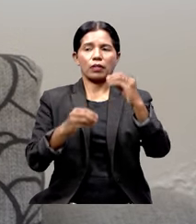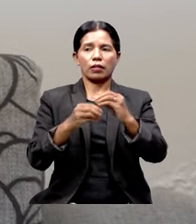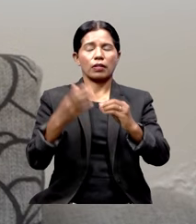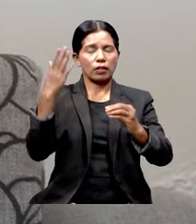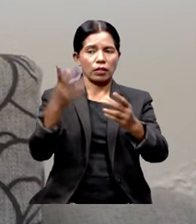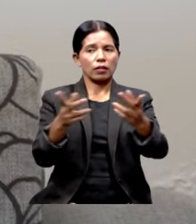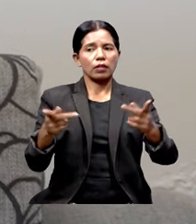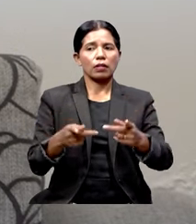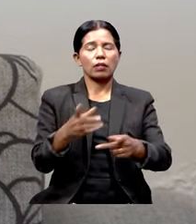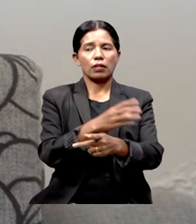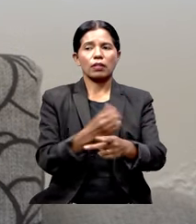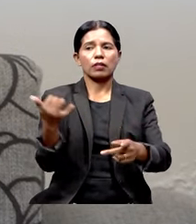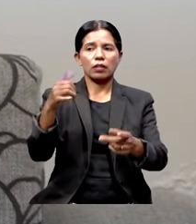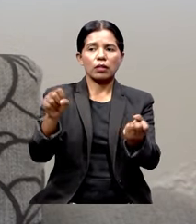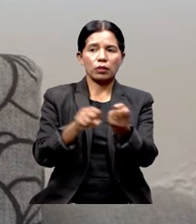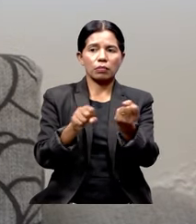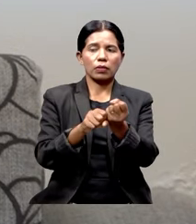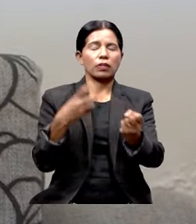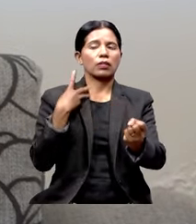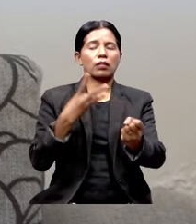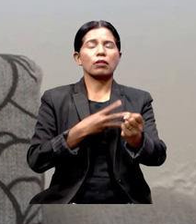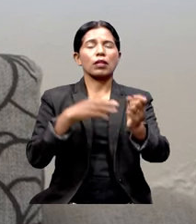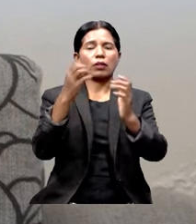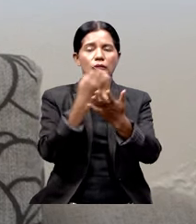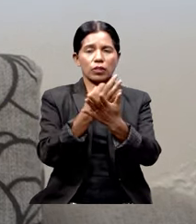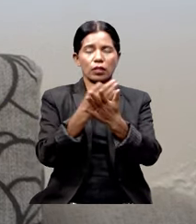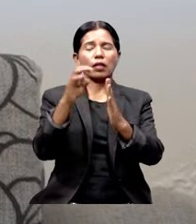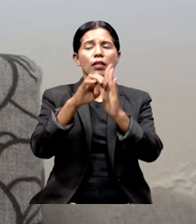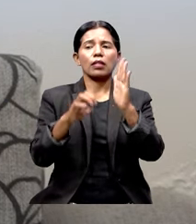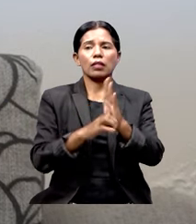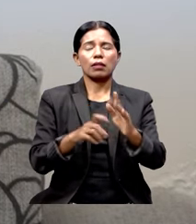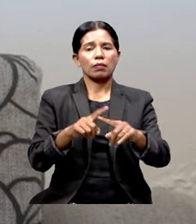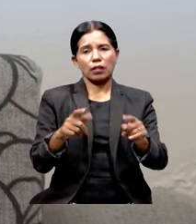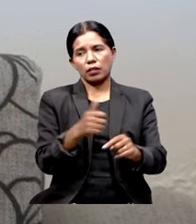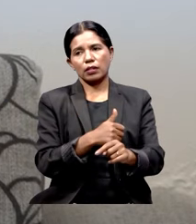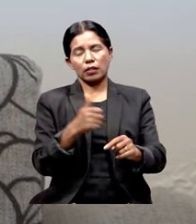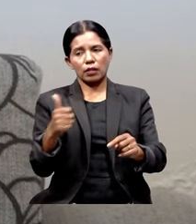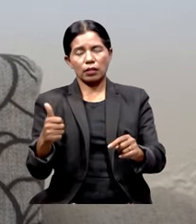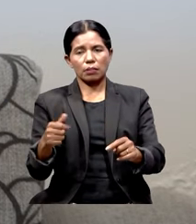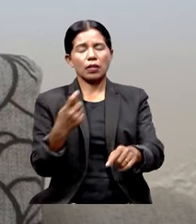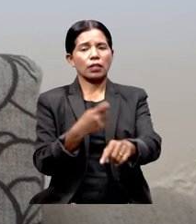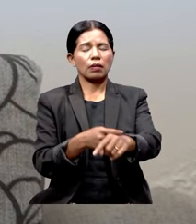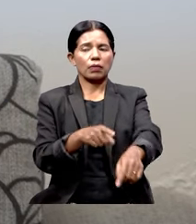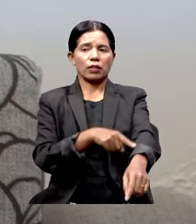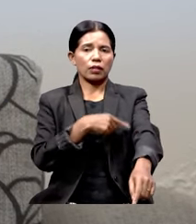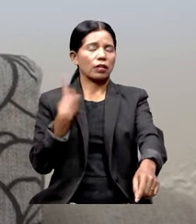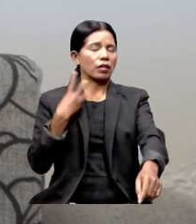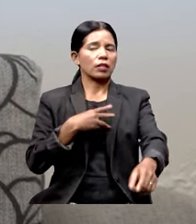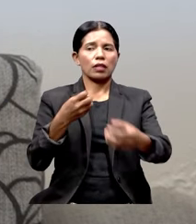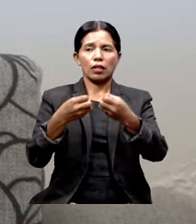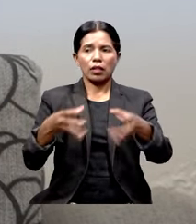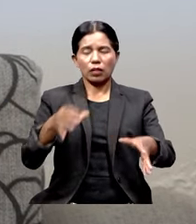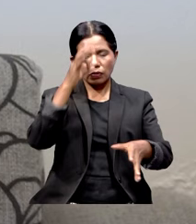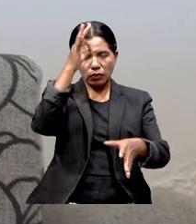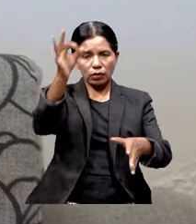parte positiva mas ser contribuiu na pai ten rendimento estado mai bi buat sil ne be ba longo prazo e te silakon e teni futuro